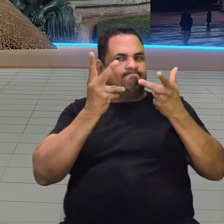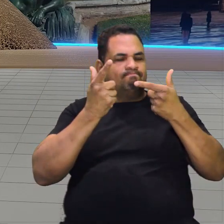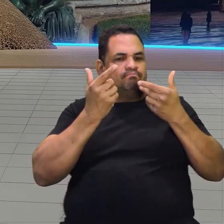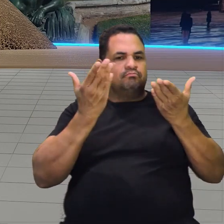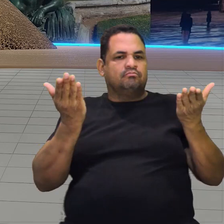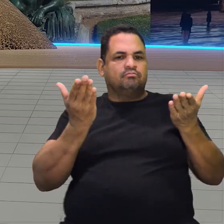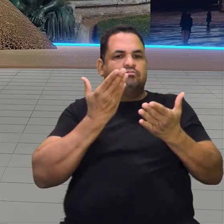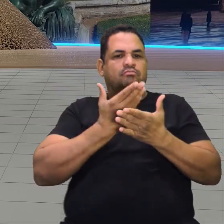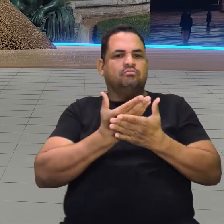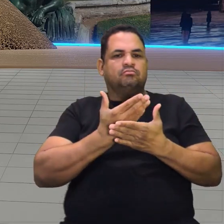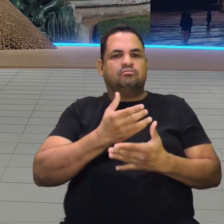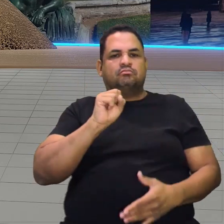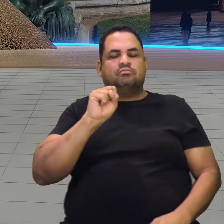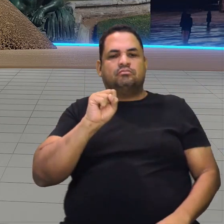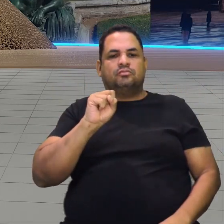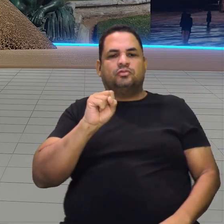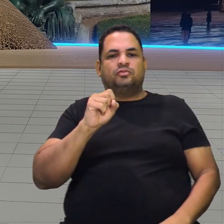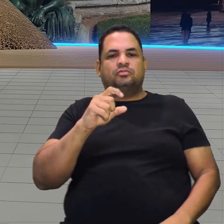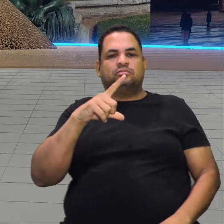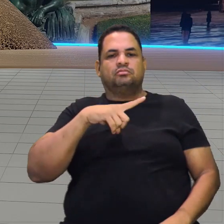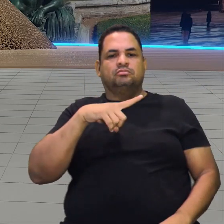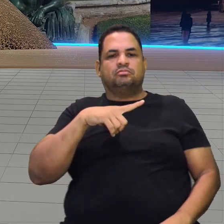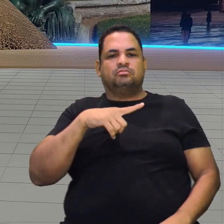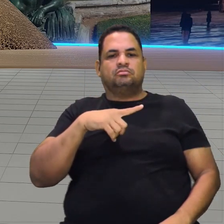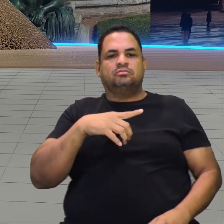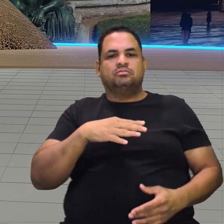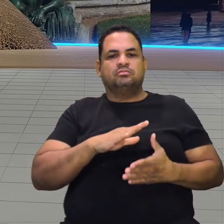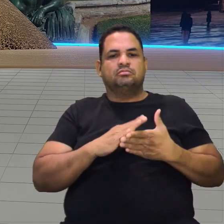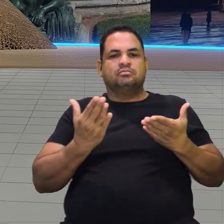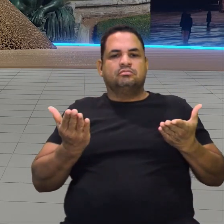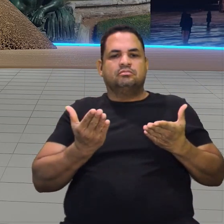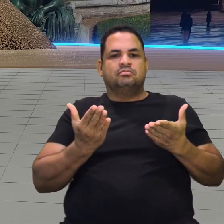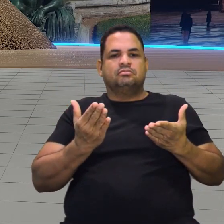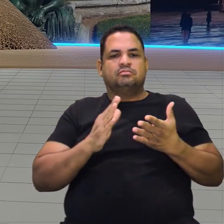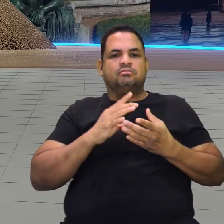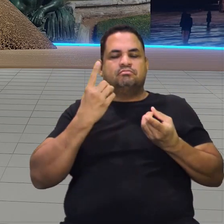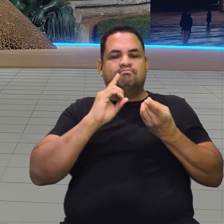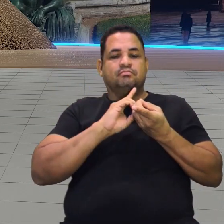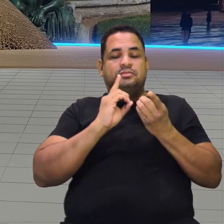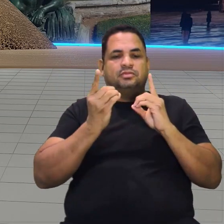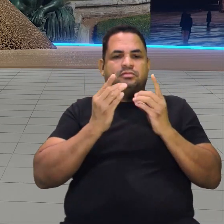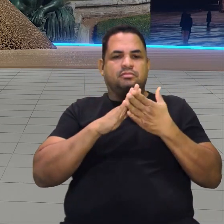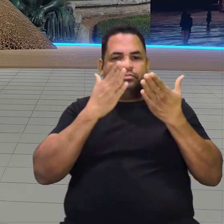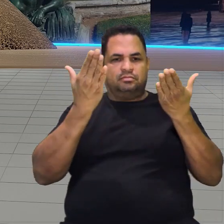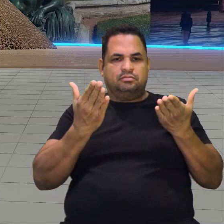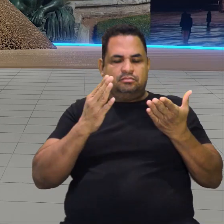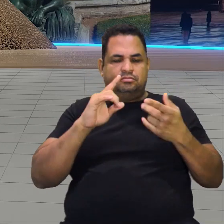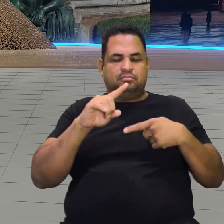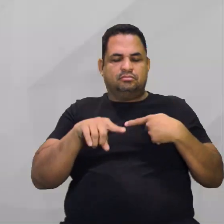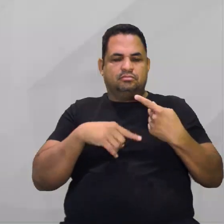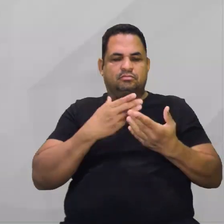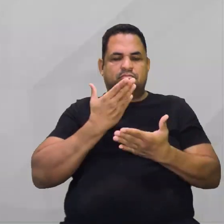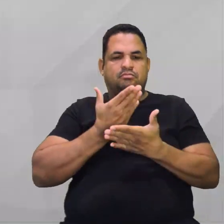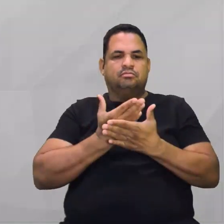Aula 8 vai vir de uma forma bem dinâmica para vocês. Até a próxima aula.